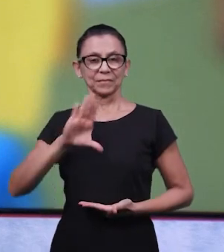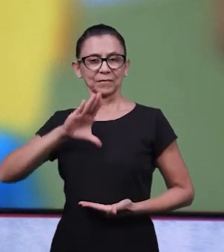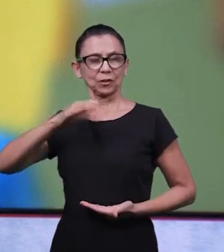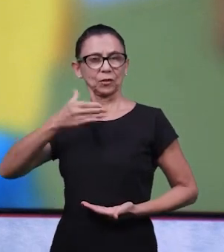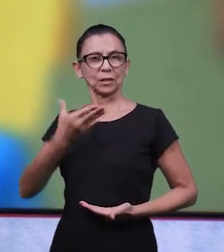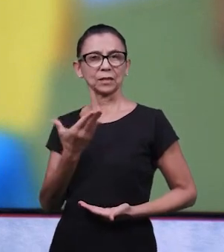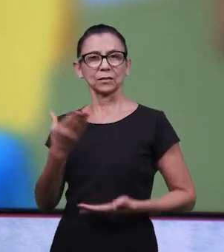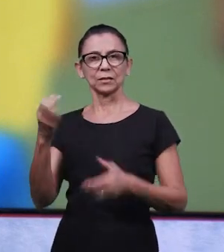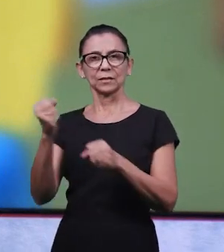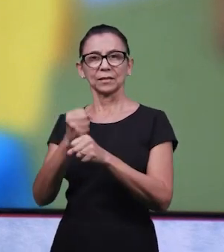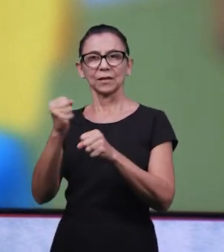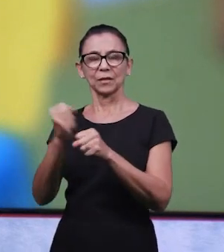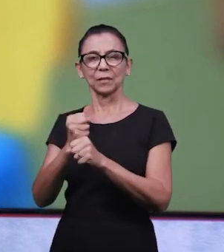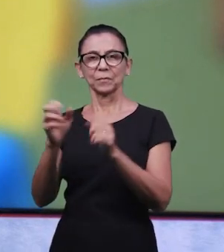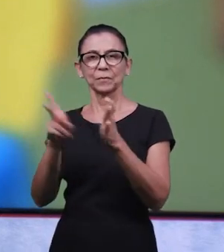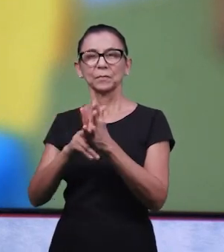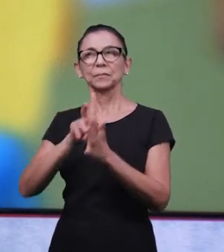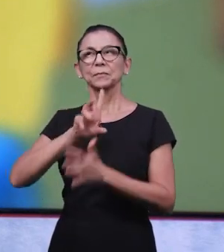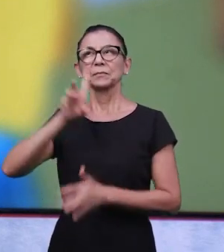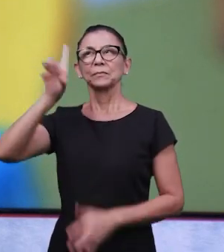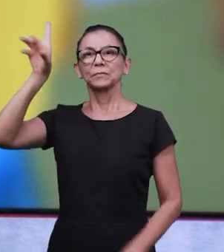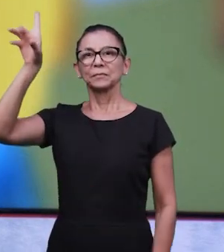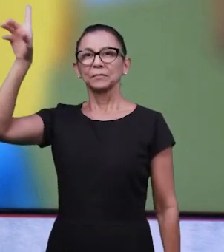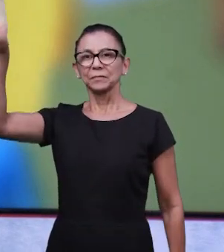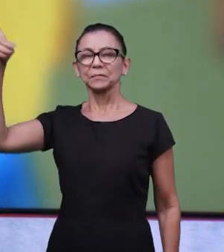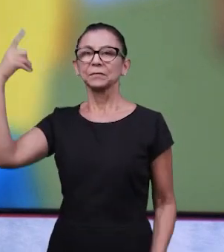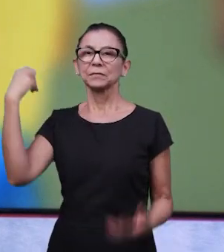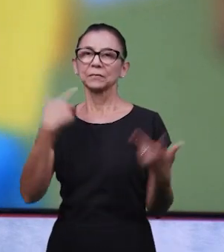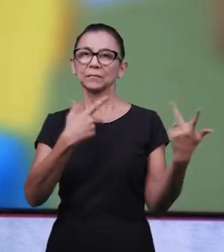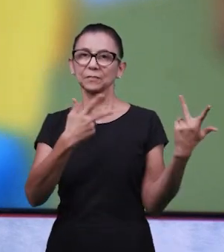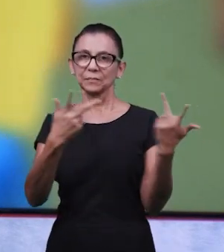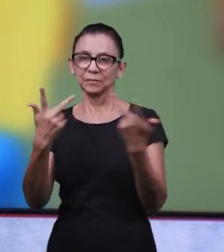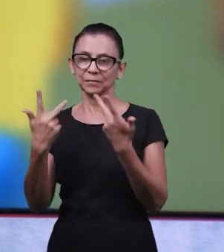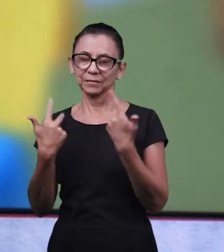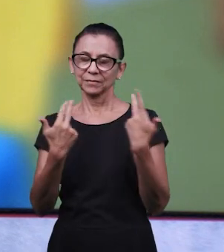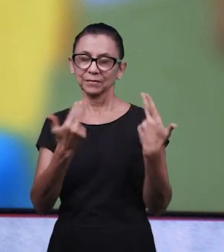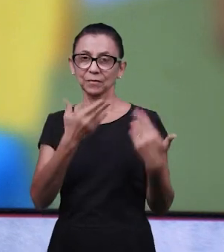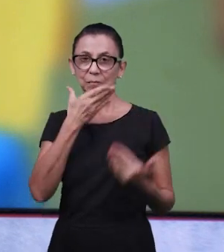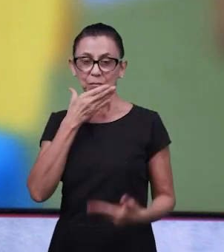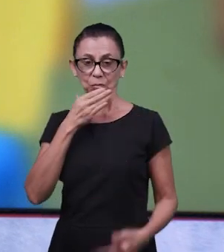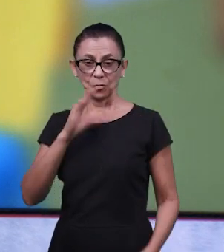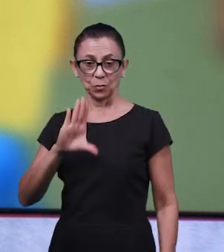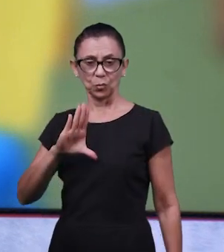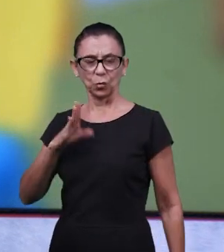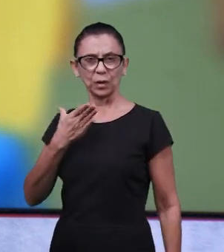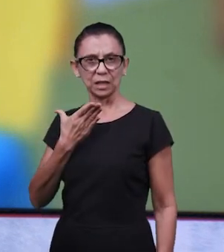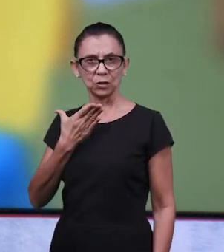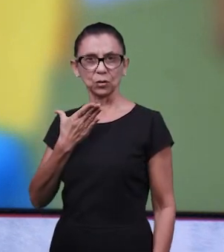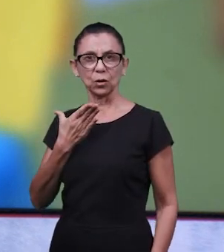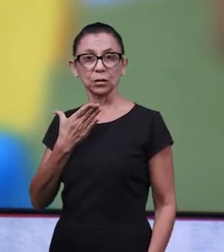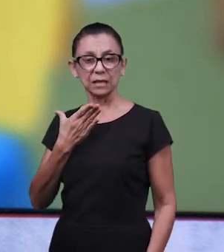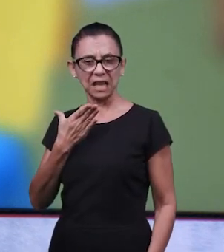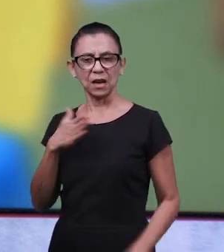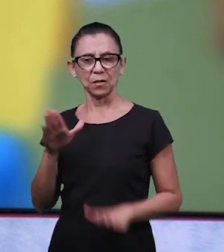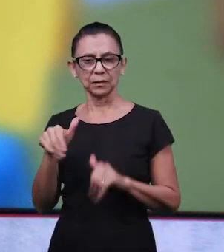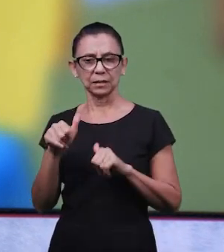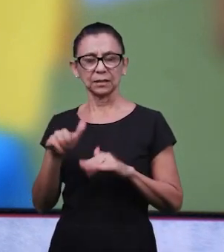obediência ao rei. Vamos então obedecer ao Senhor e dizer em alta